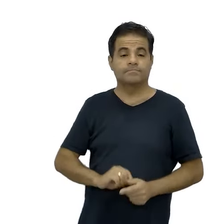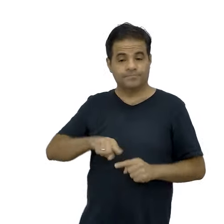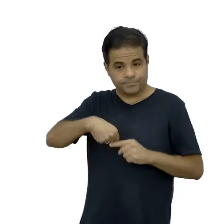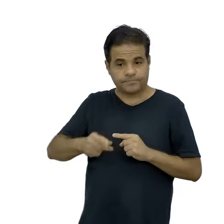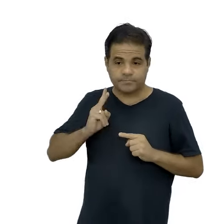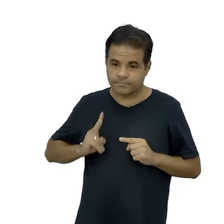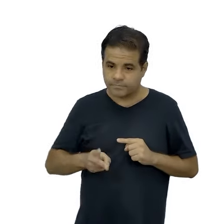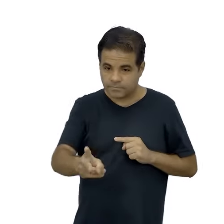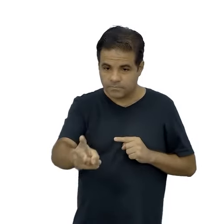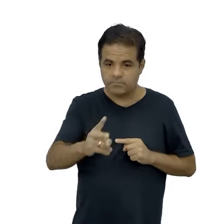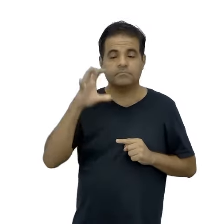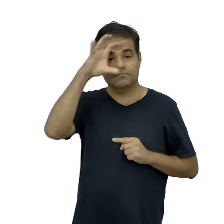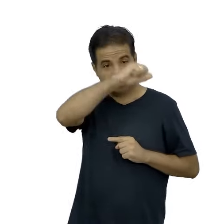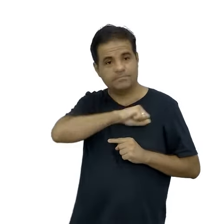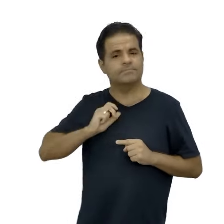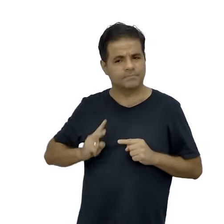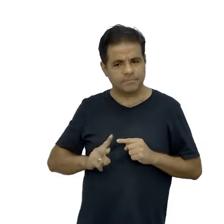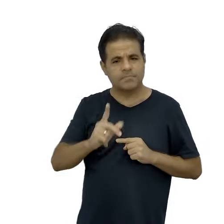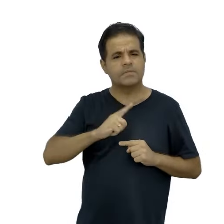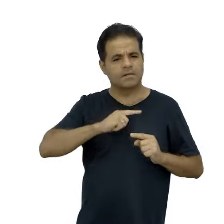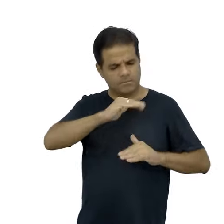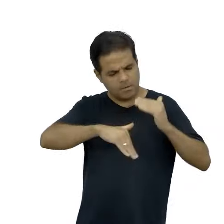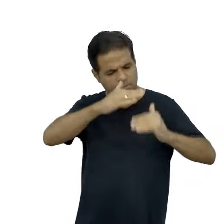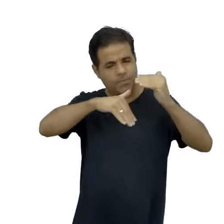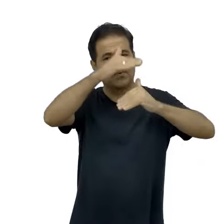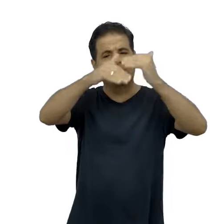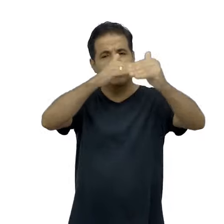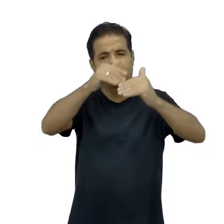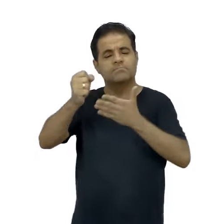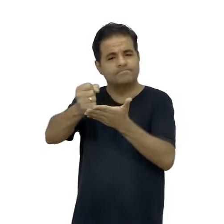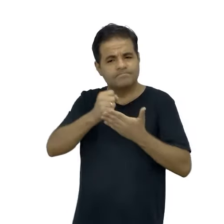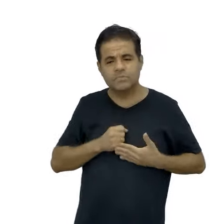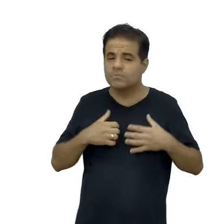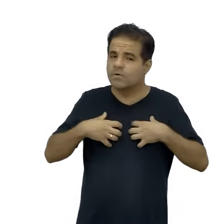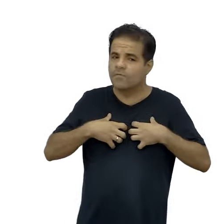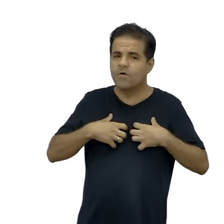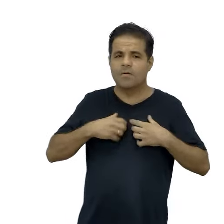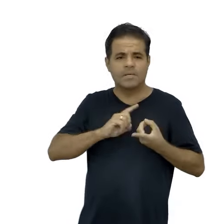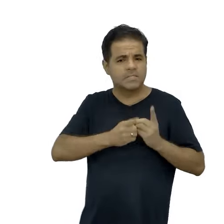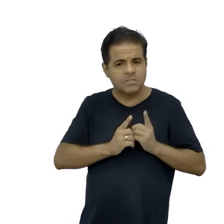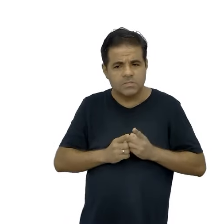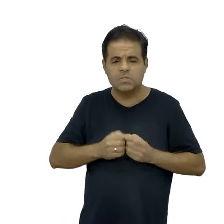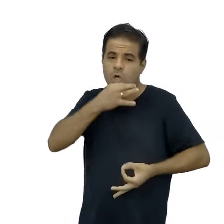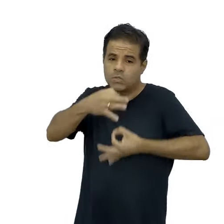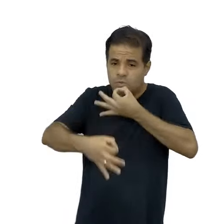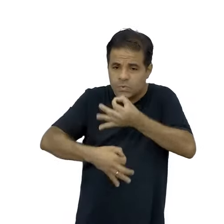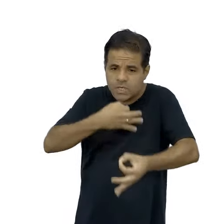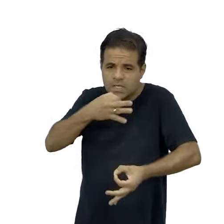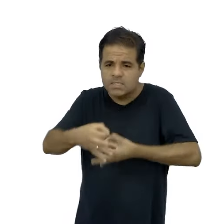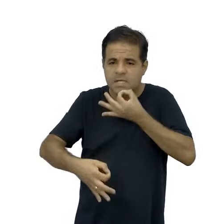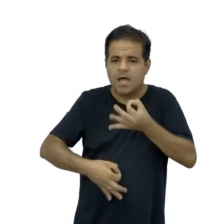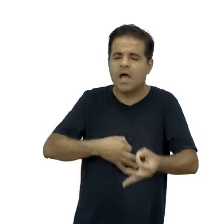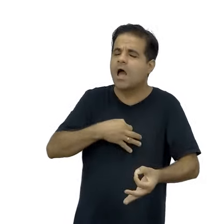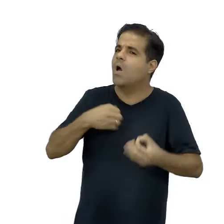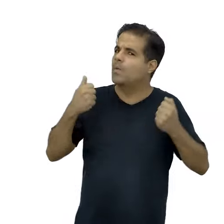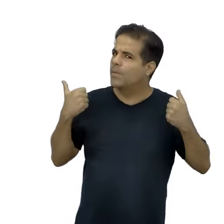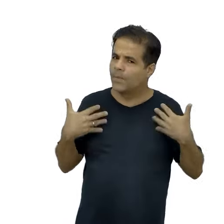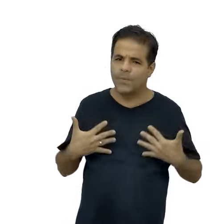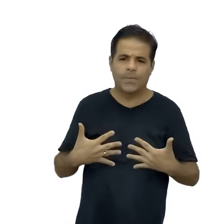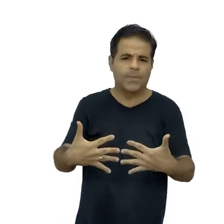Seguindo, né, o material Aprender Sempre, nós temos o Desenvolvendo, que traz de uma forma lúdica algumas sugestões, né,